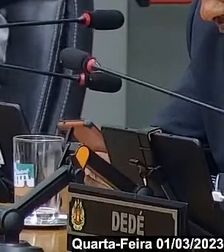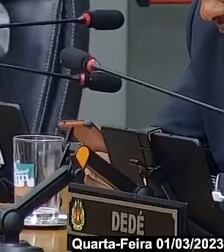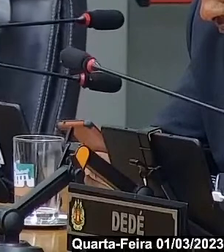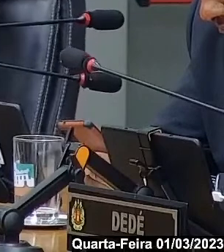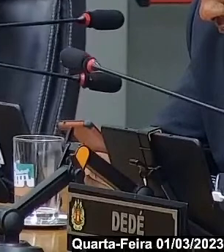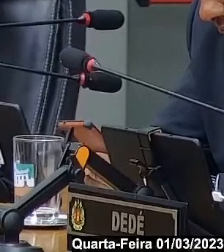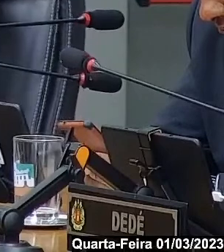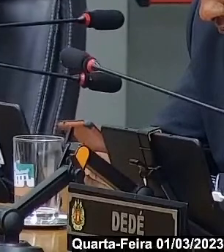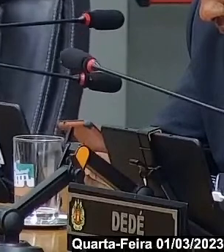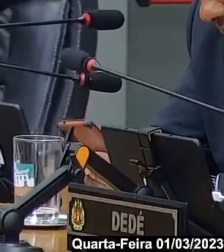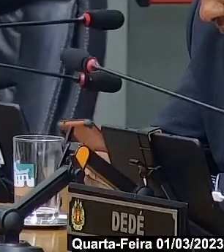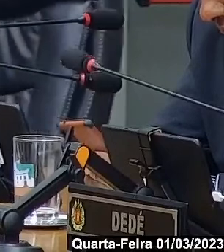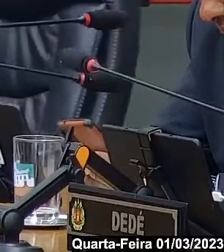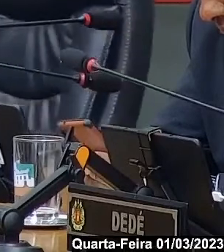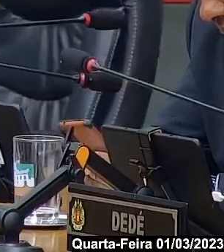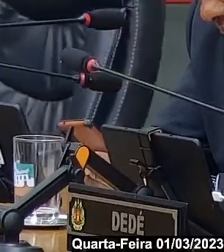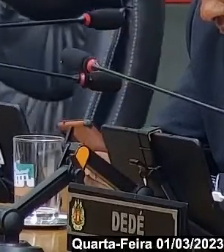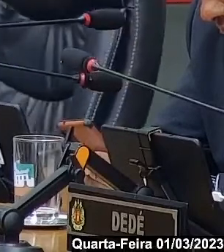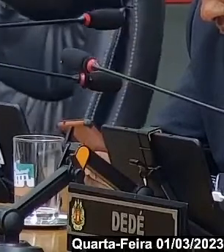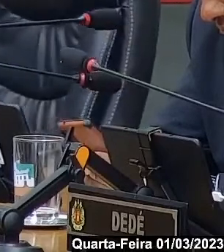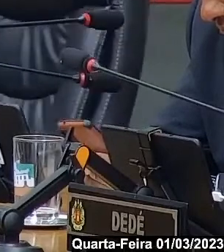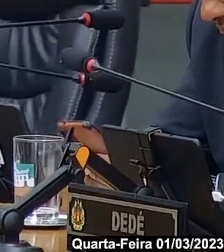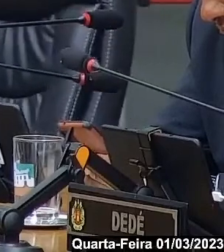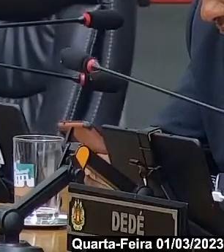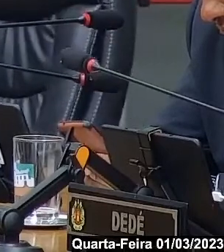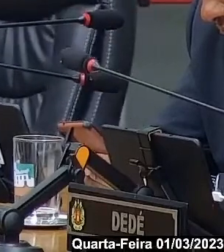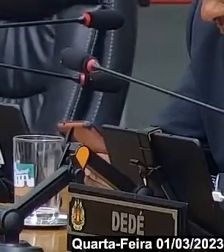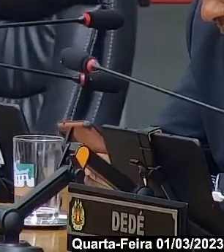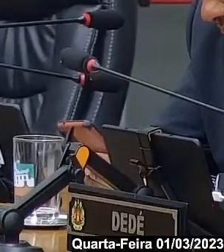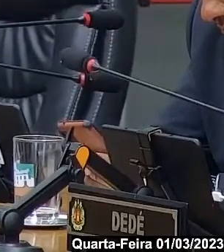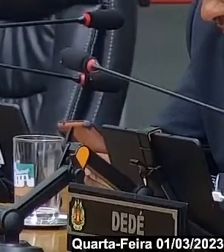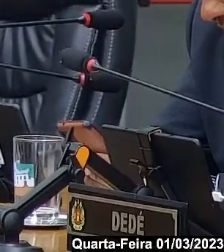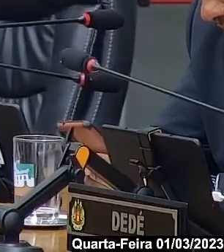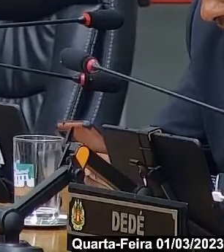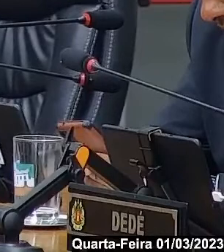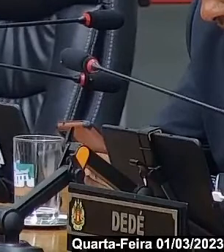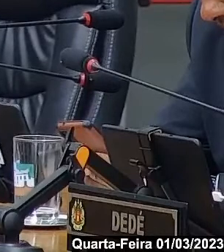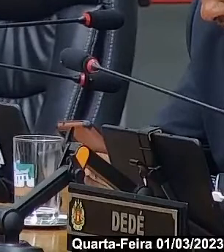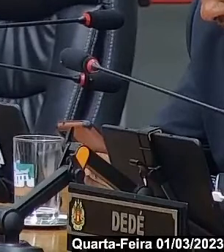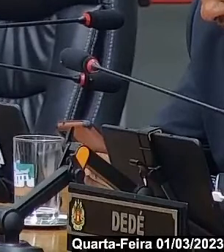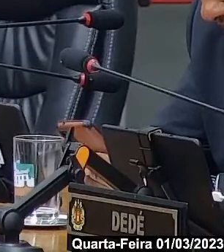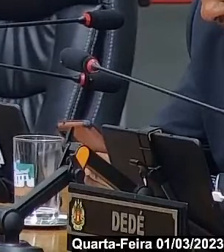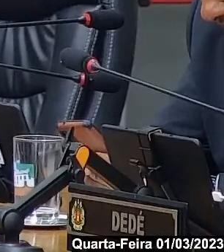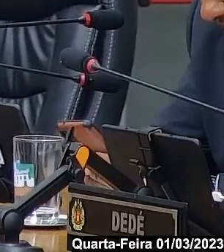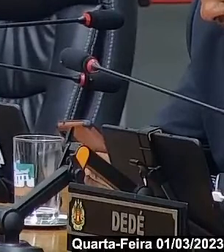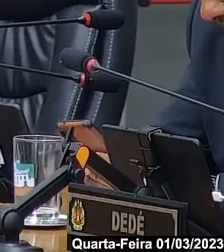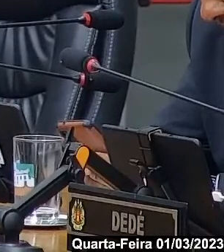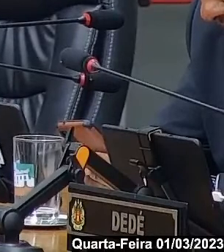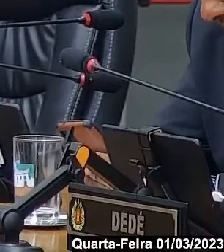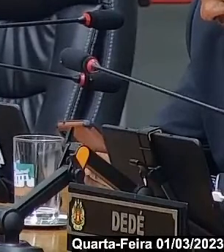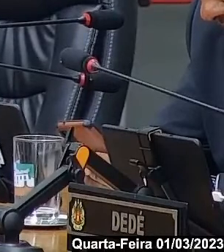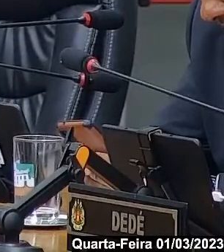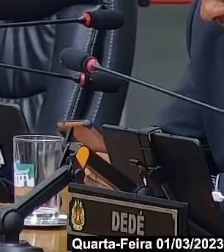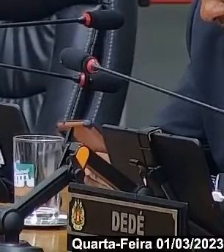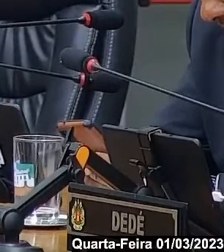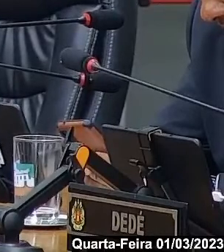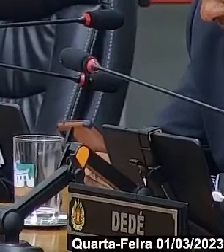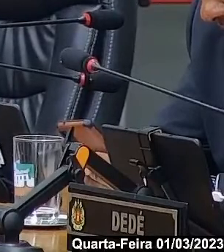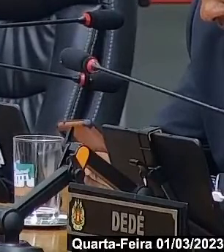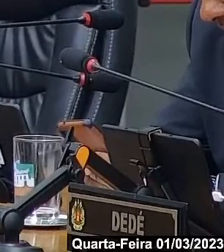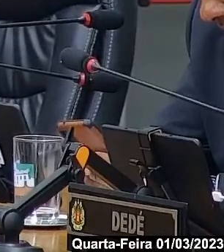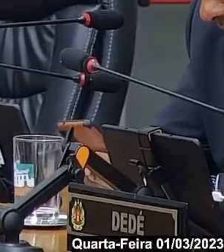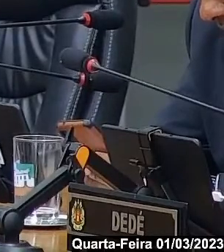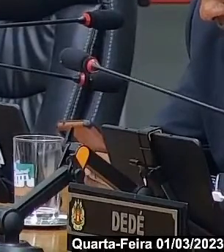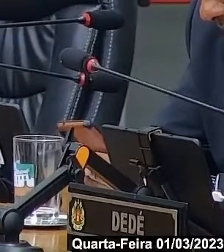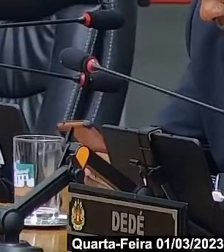quero deixar aqui só uma reflexão, né? Que eu fiz até uma postagem essa semana nos meus status sobre